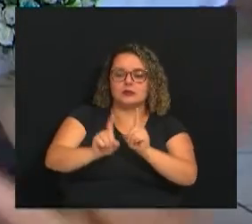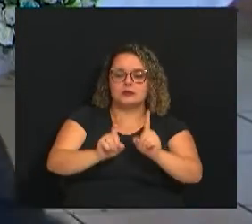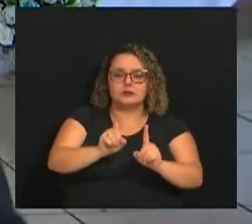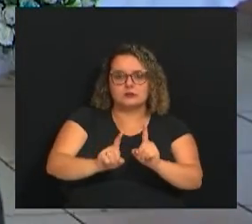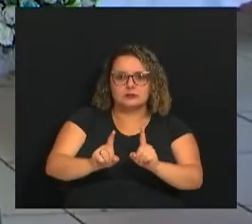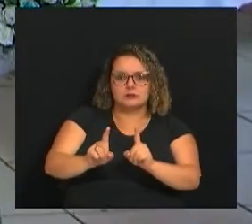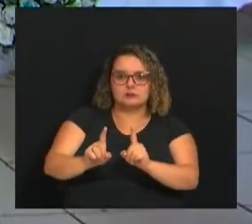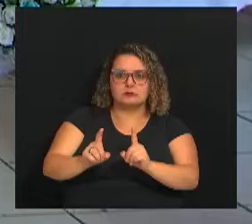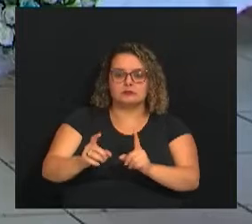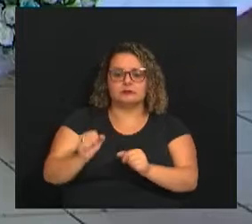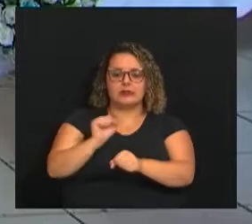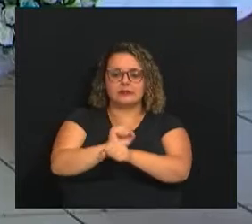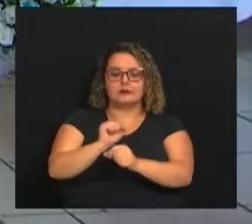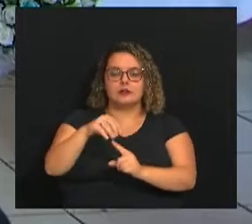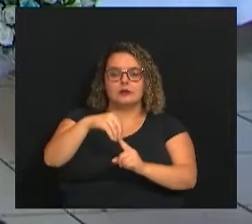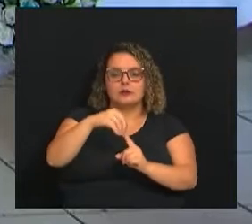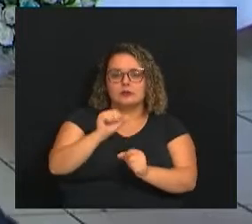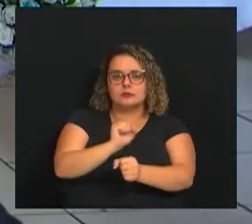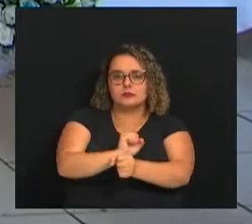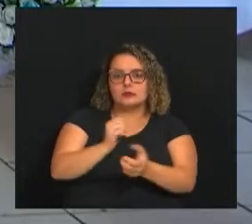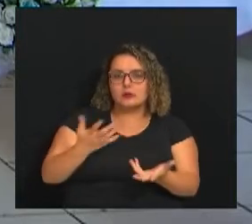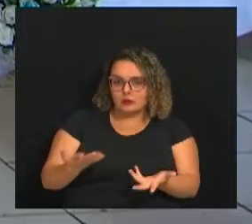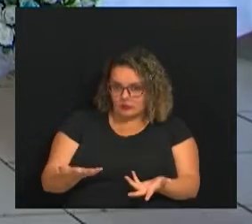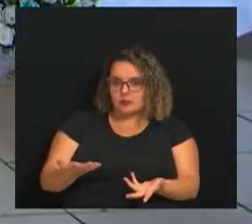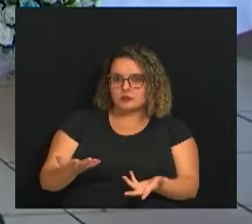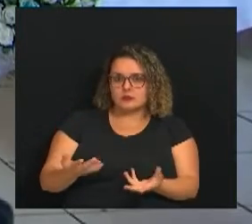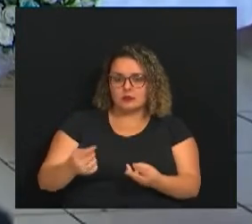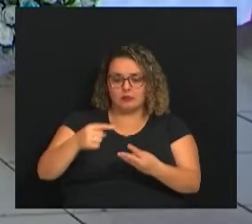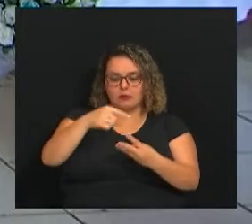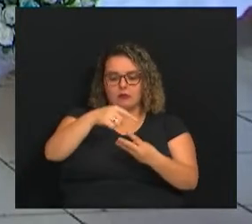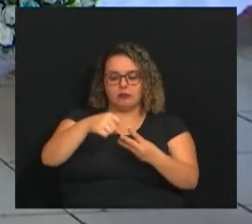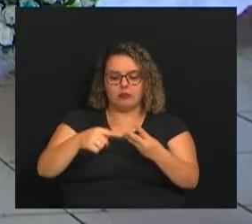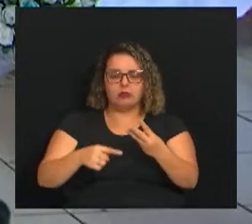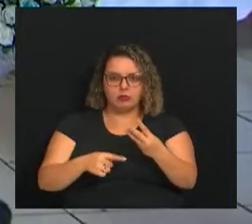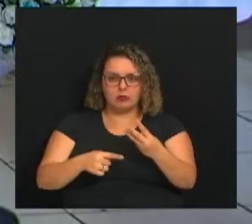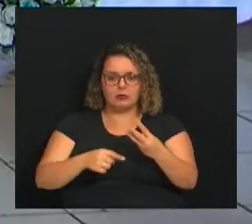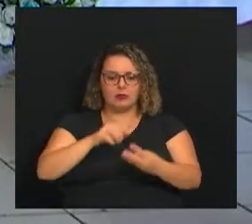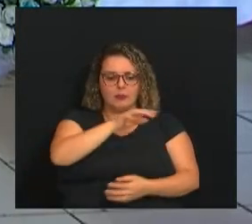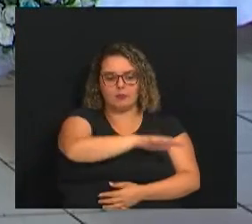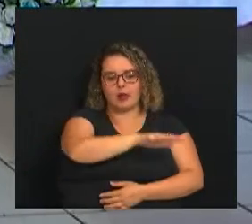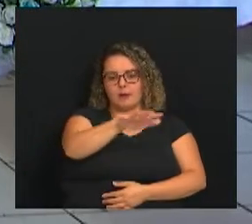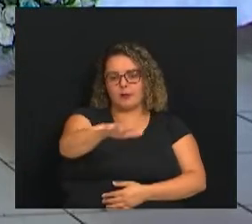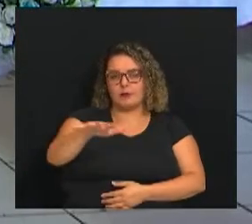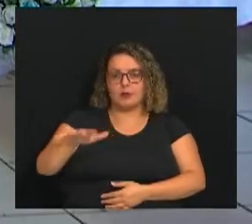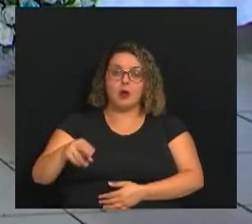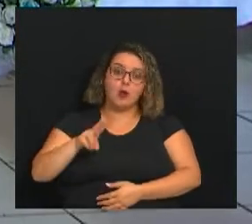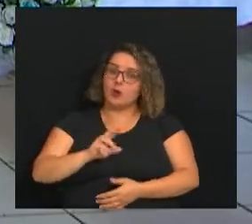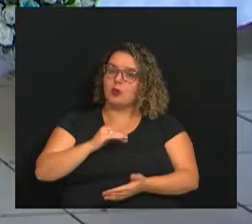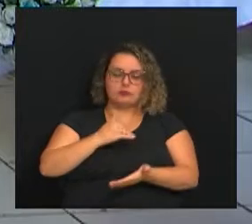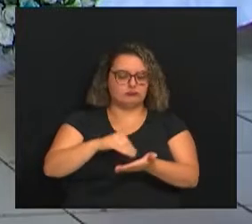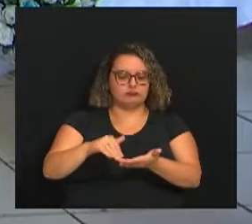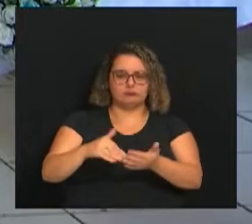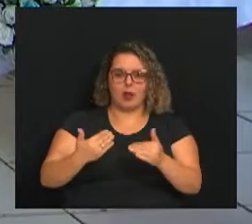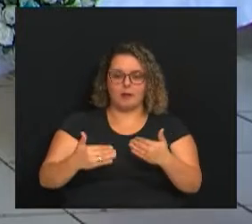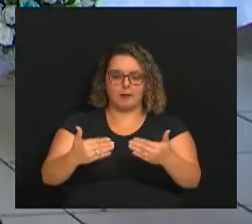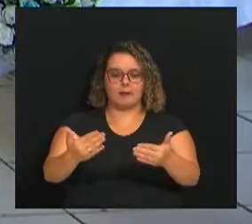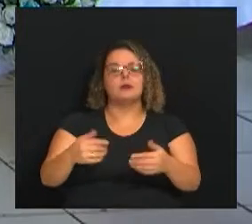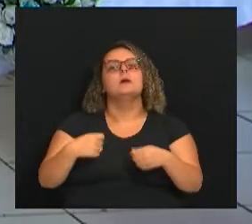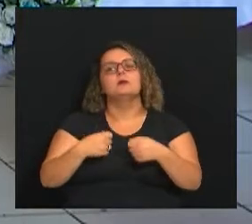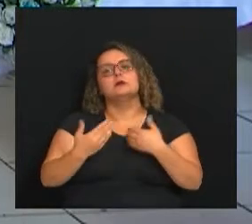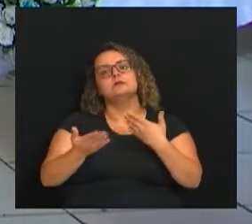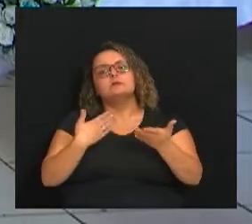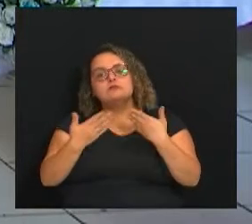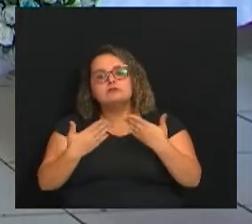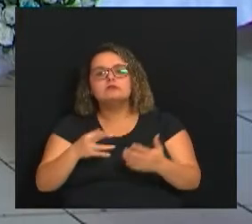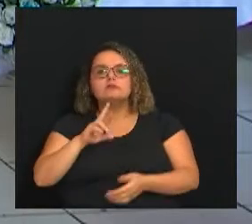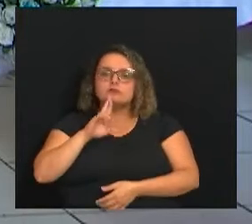para esperar esses ônibus. Então, esses três departamentos ou secretarias têm que conversar entre si para